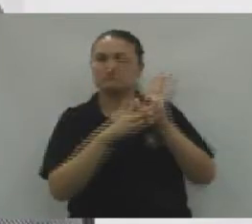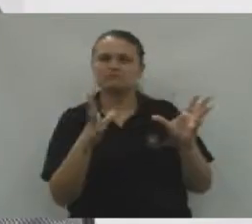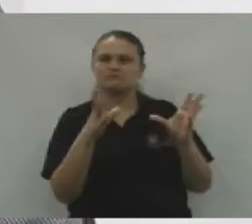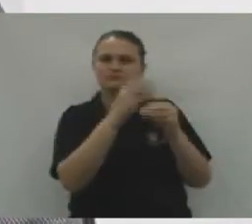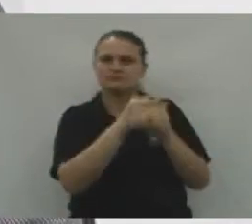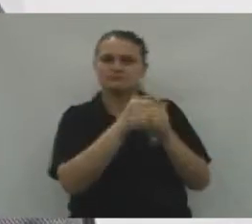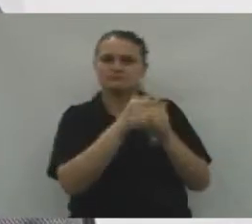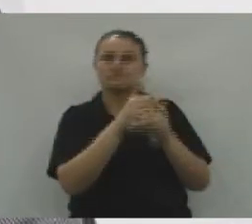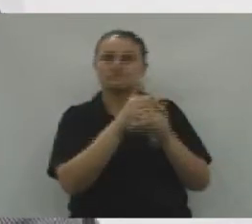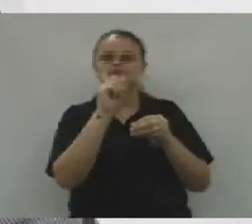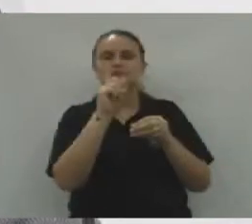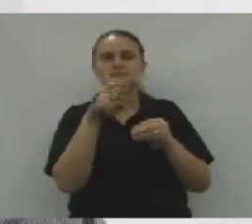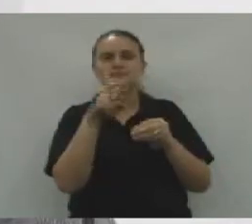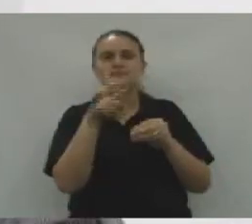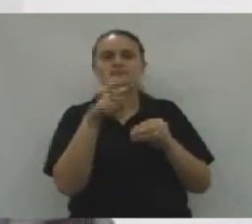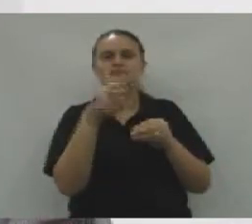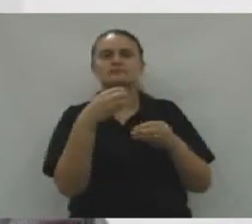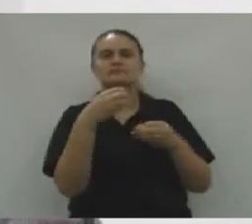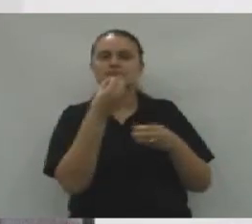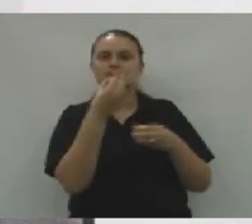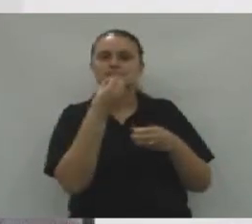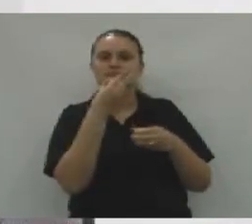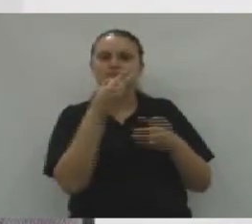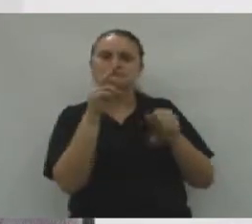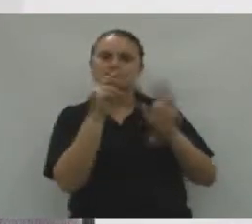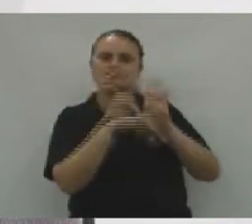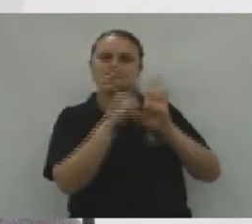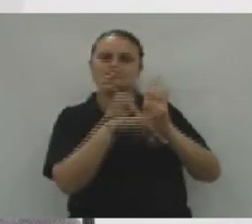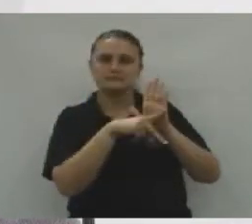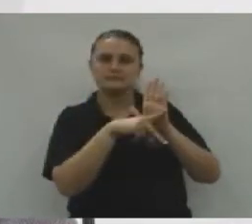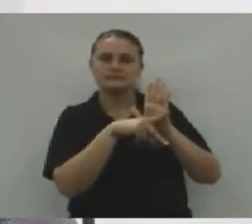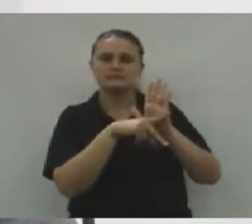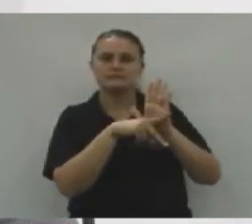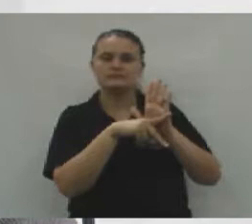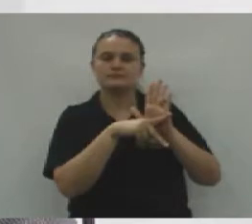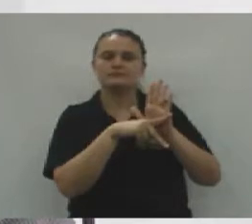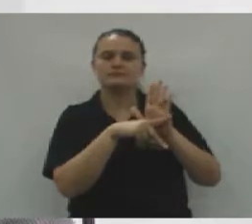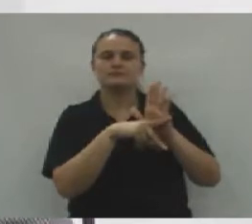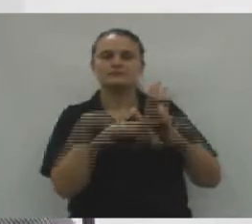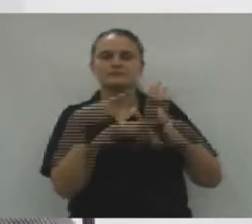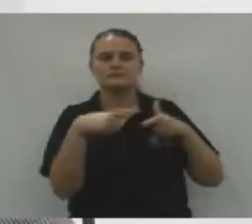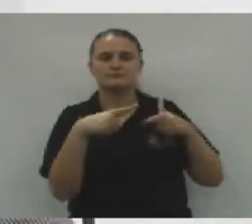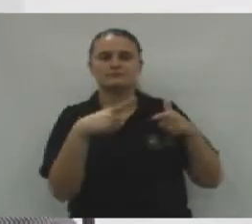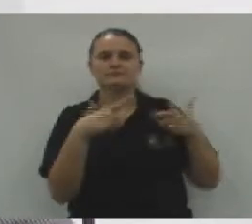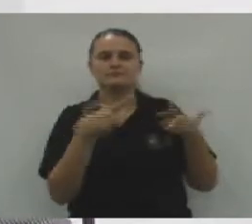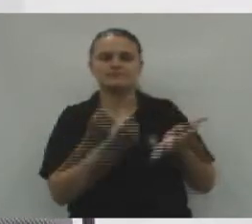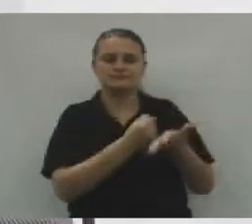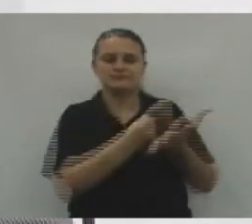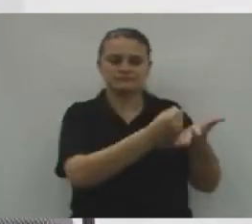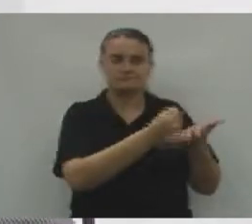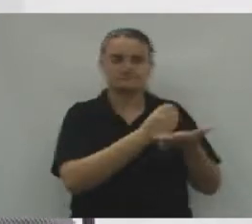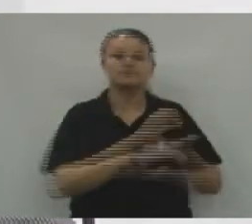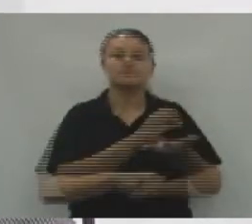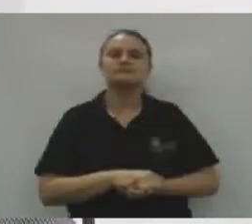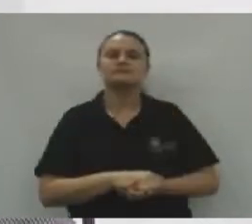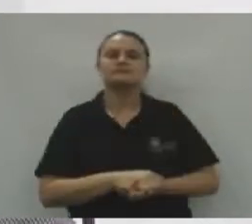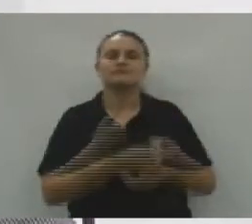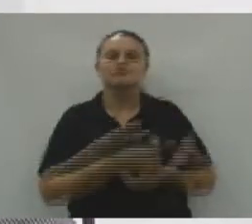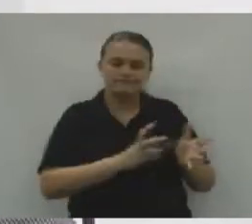toda essa sustentabilidade do projeto aí, a gente trabalha junto com esse projeto aí. Estimular a